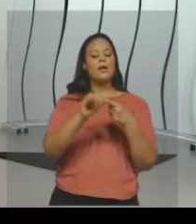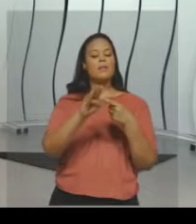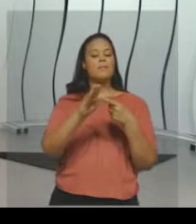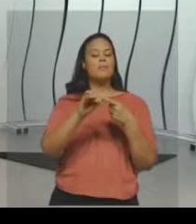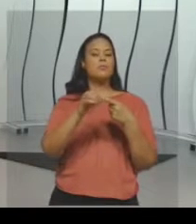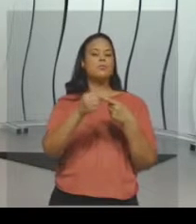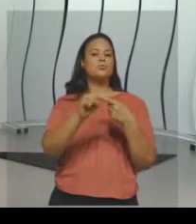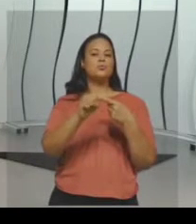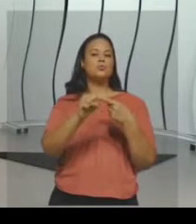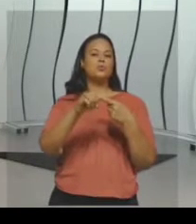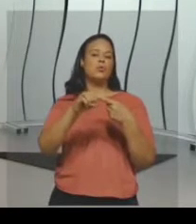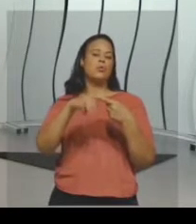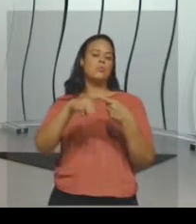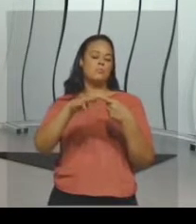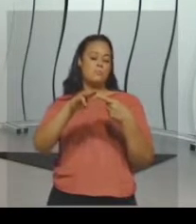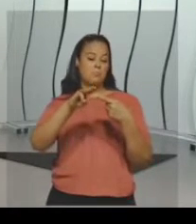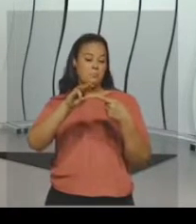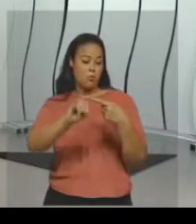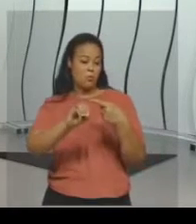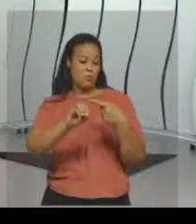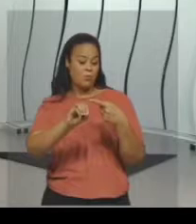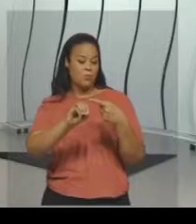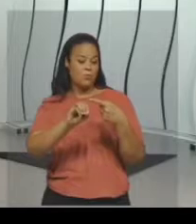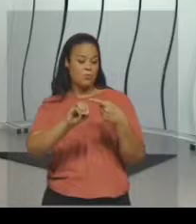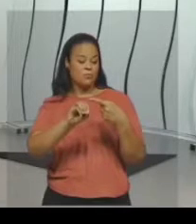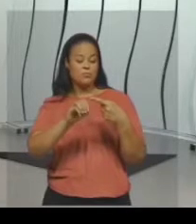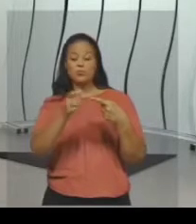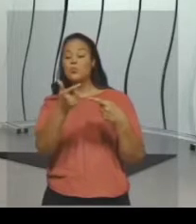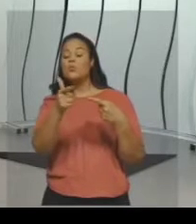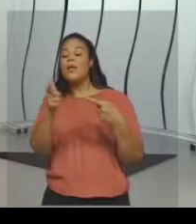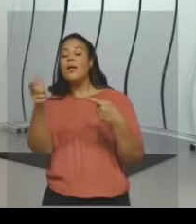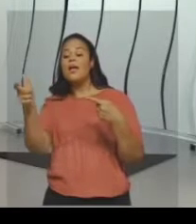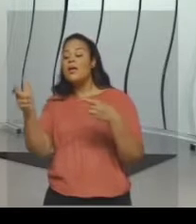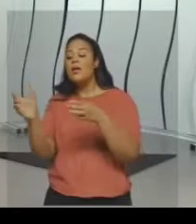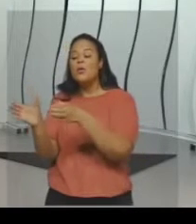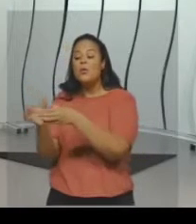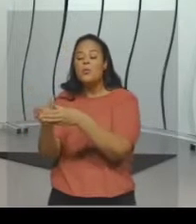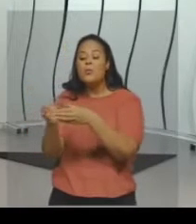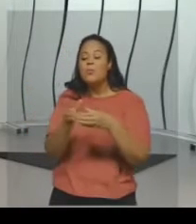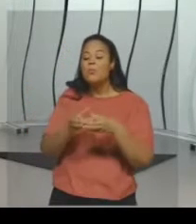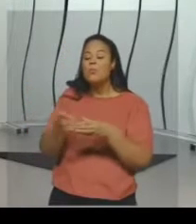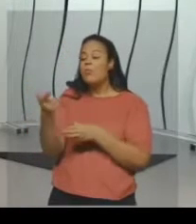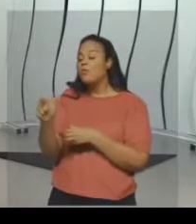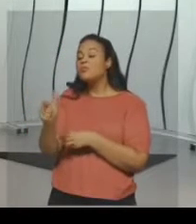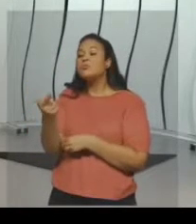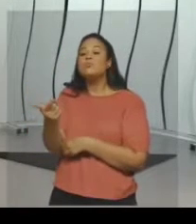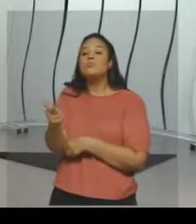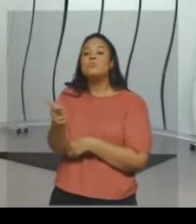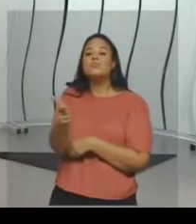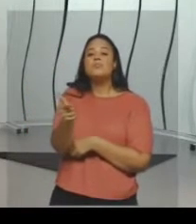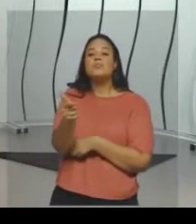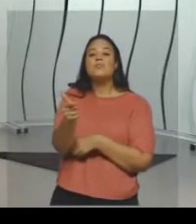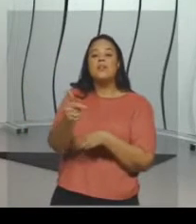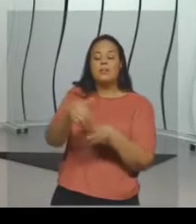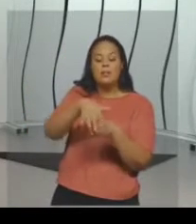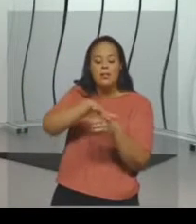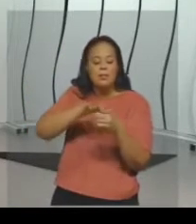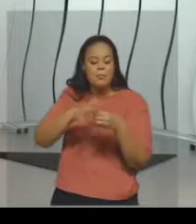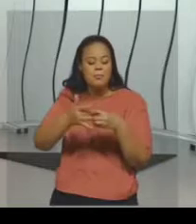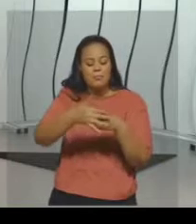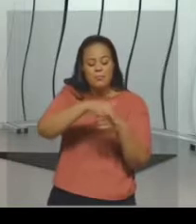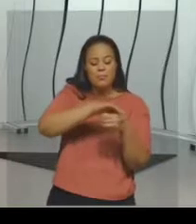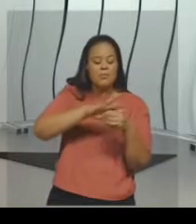organelas membranosas encontradas em células eucarióticas. Inclusive o ribossomo ele não é membranoso, ele não tem uma membrana